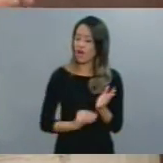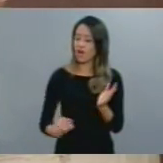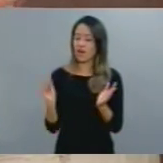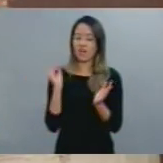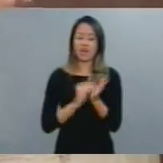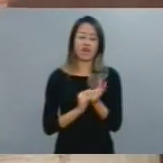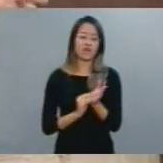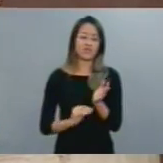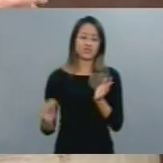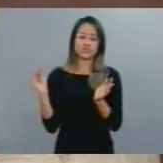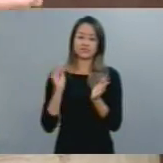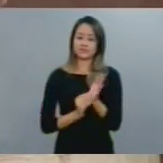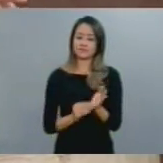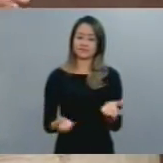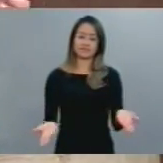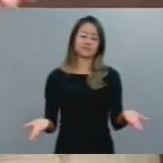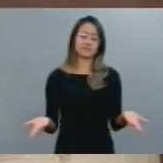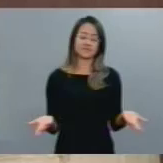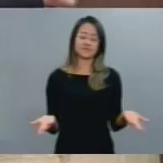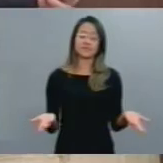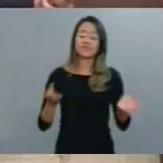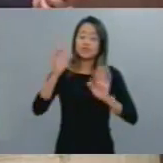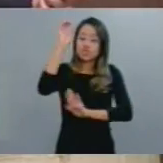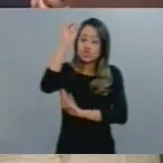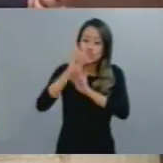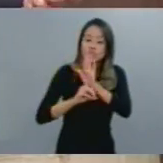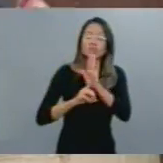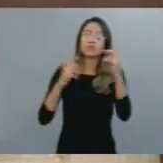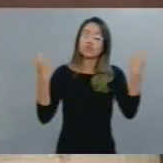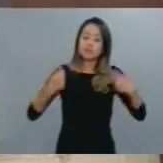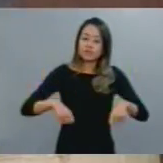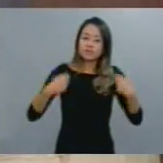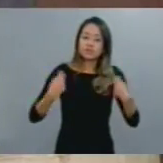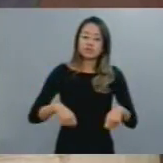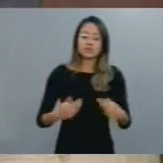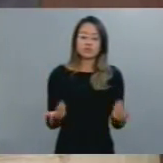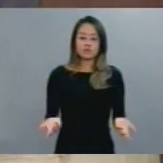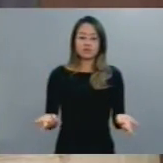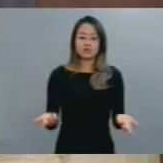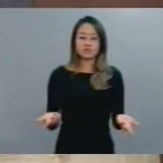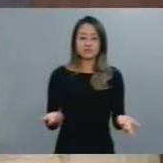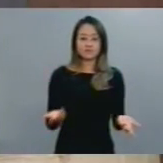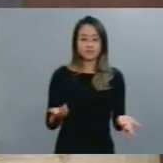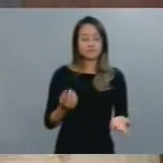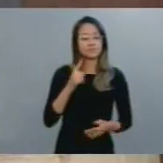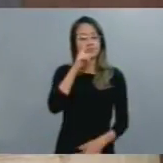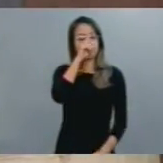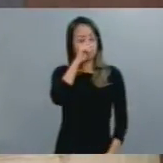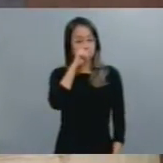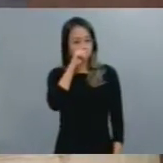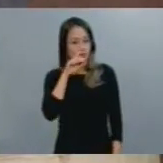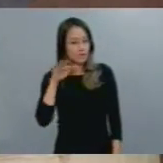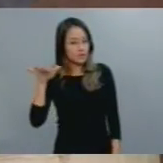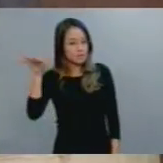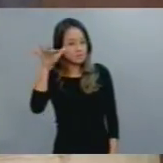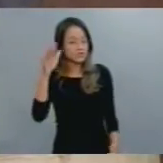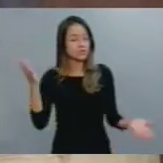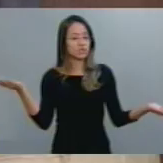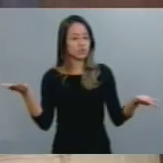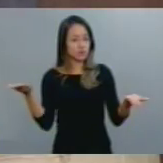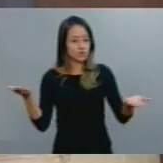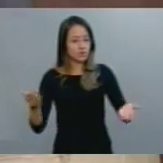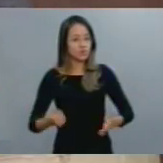buscar a constitucionalização de direitos e um estado de proteção social. Isso está sob risco agora. Isso está sob